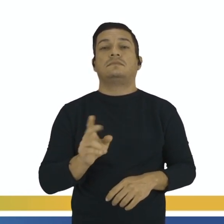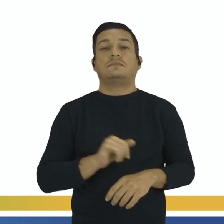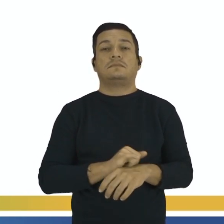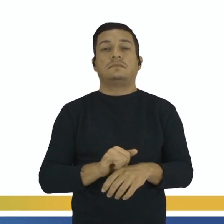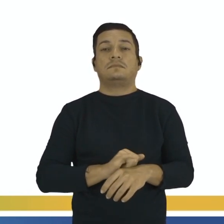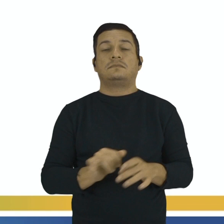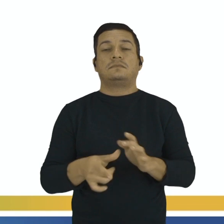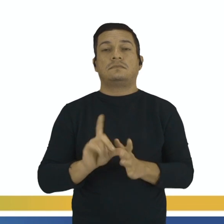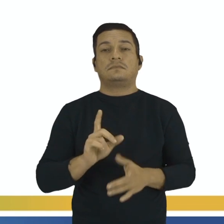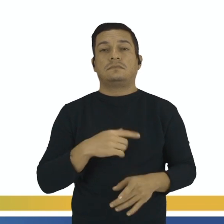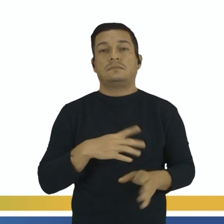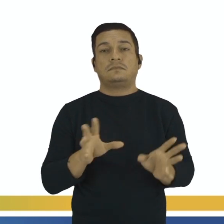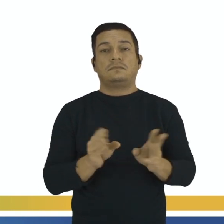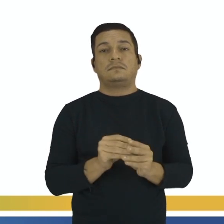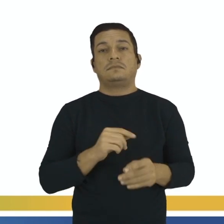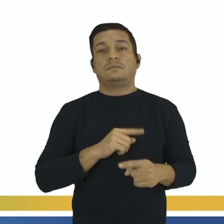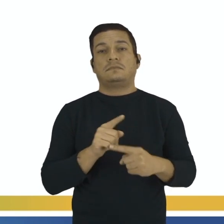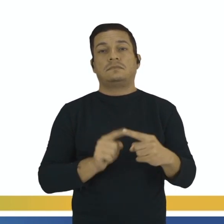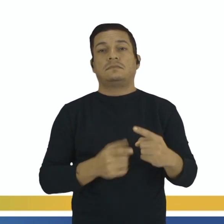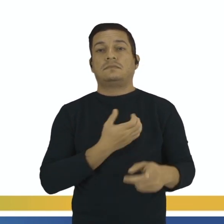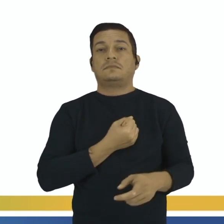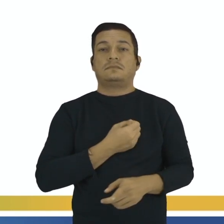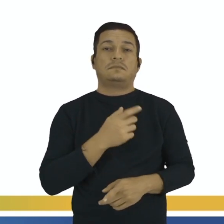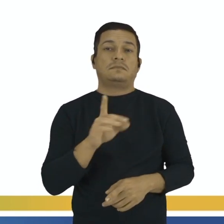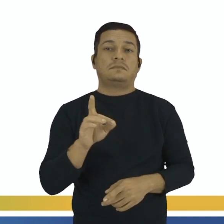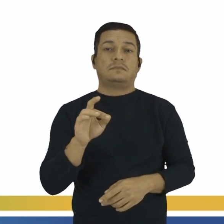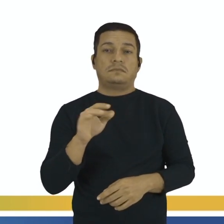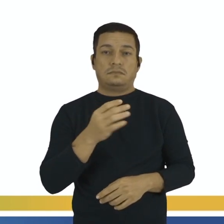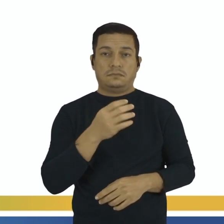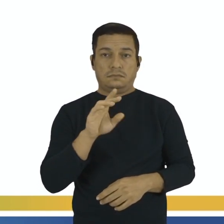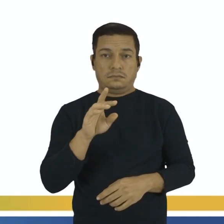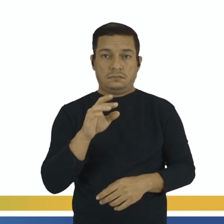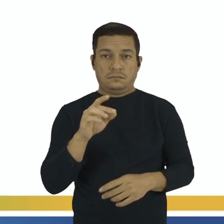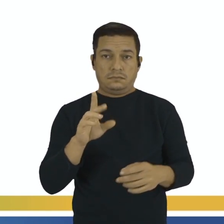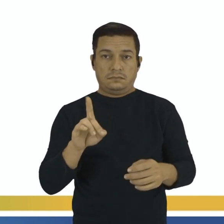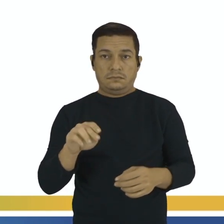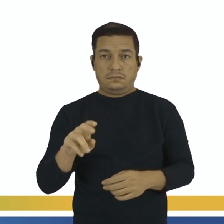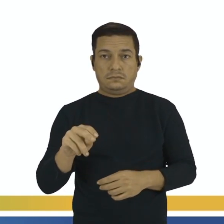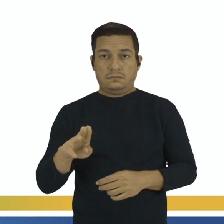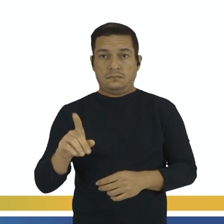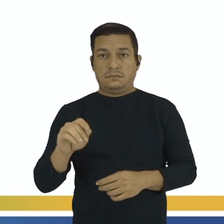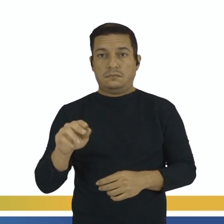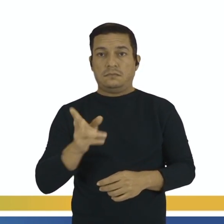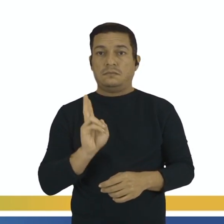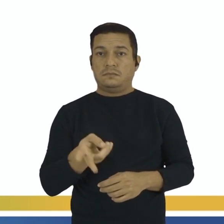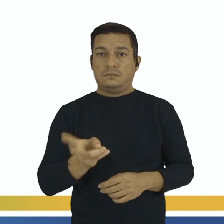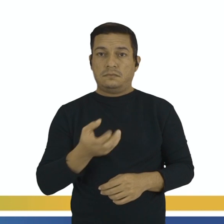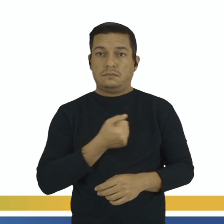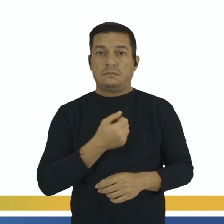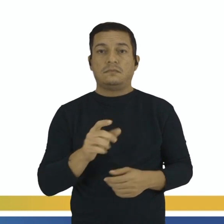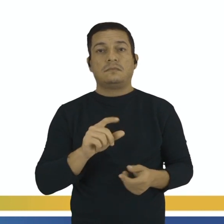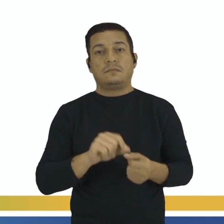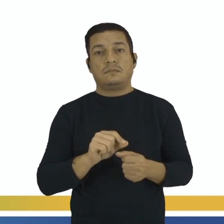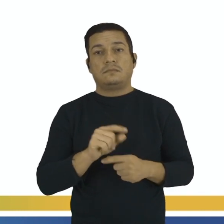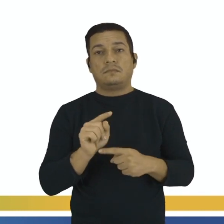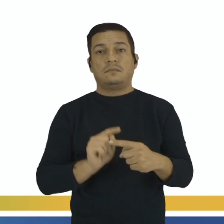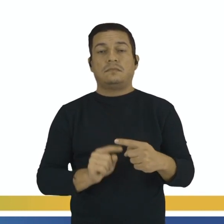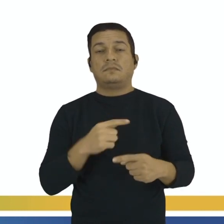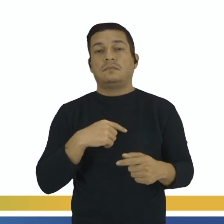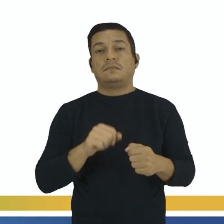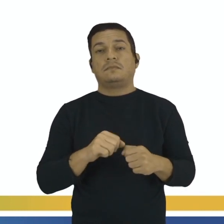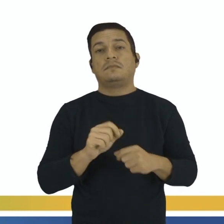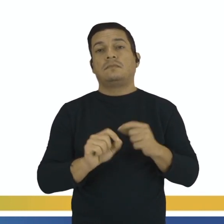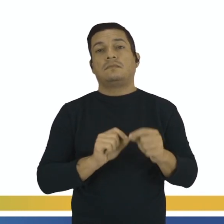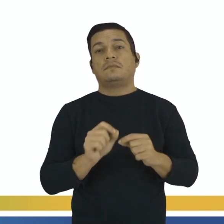de simplificação, quando a gente divide o numerador e o denominador por um mesmo número. Ao invés de fazer o processo de divisão, eu vou